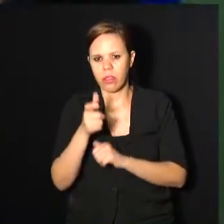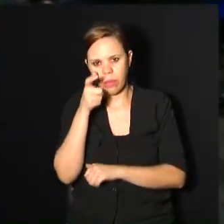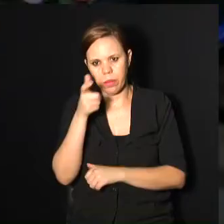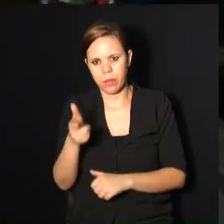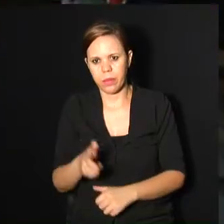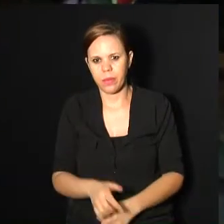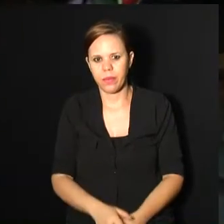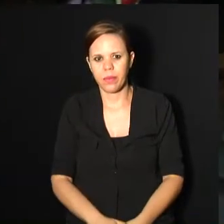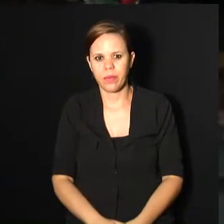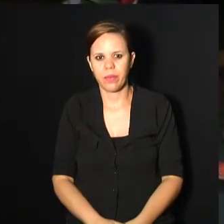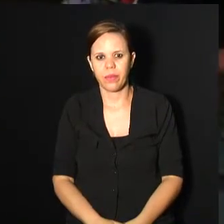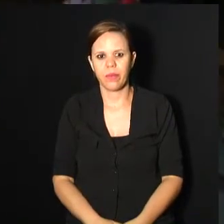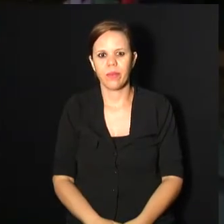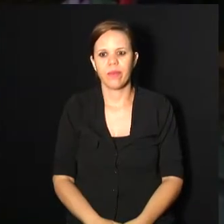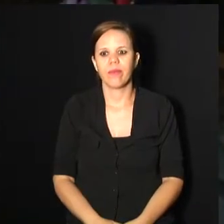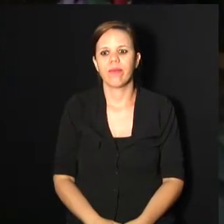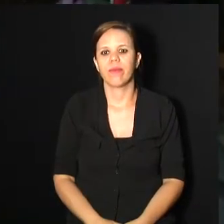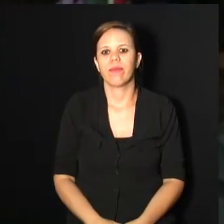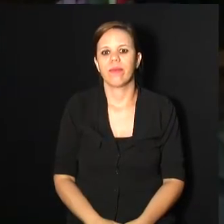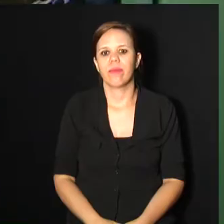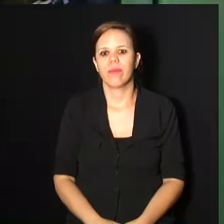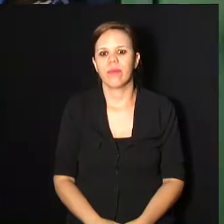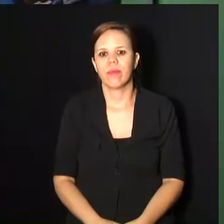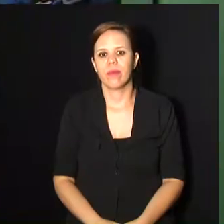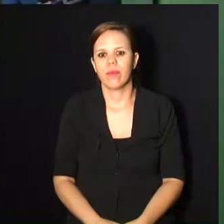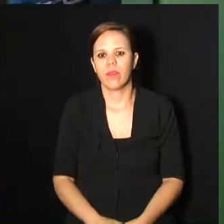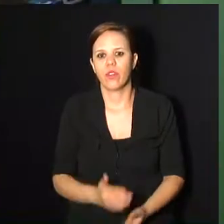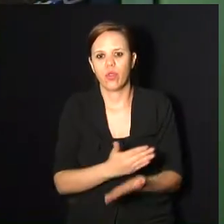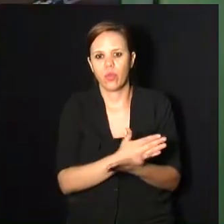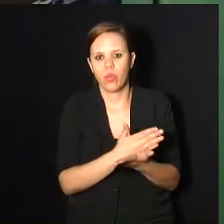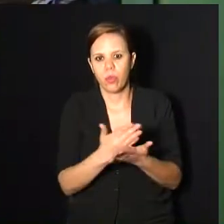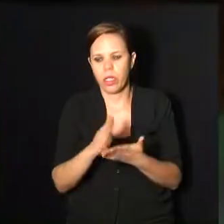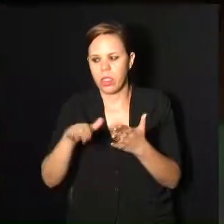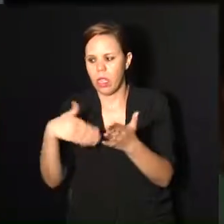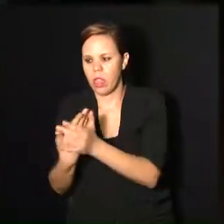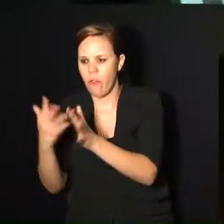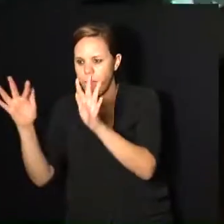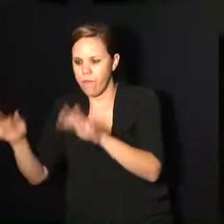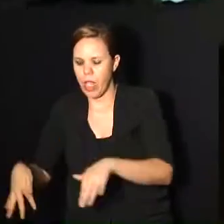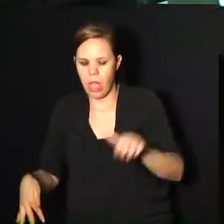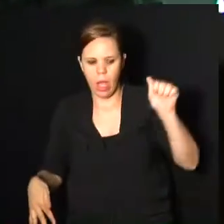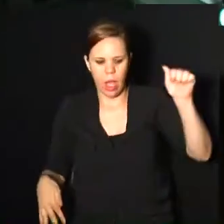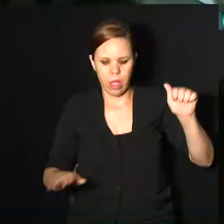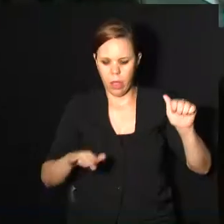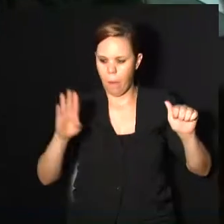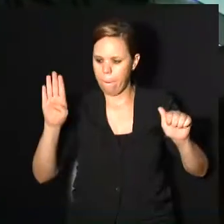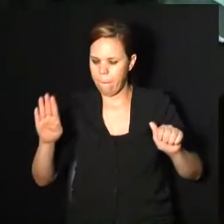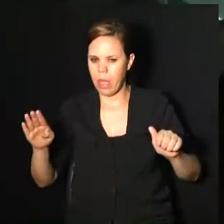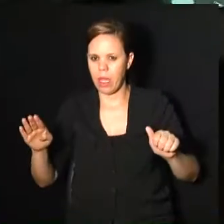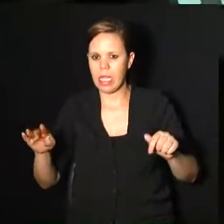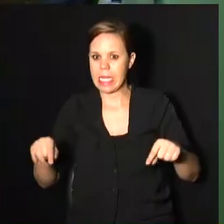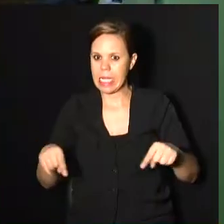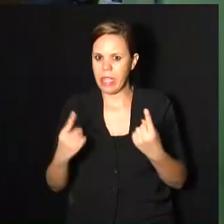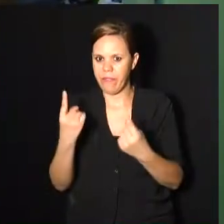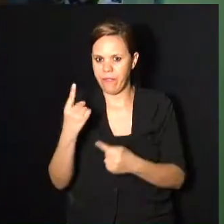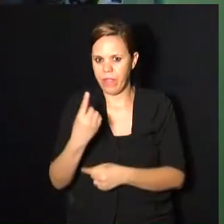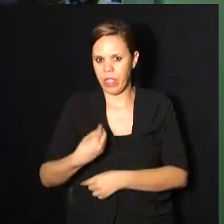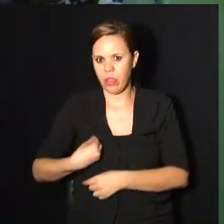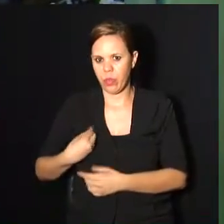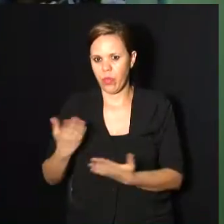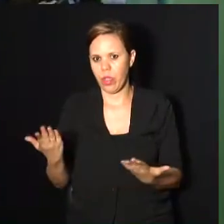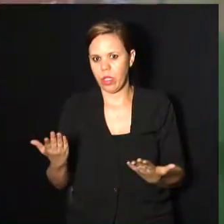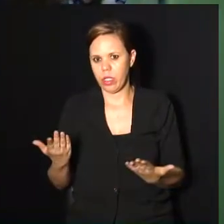aí! Ir do ponto A ao ponto B sempre foi um dos desafios da vida. Agora, fazer